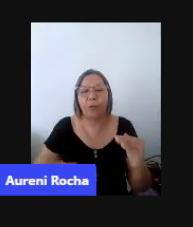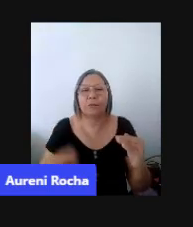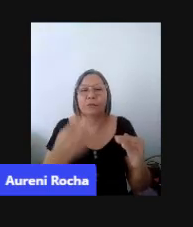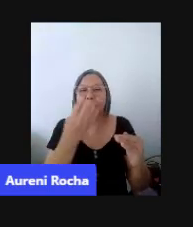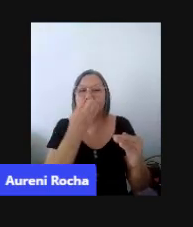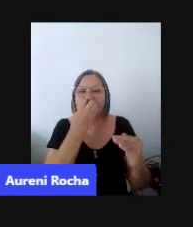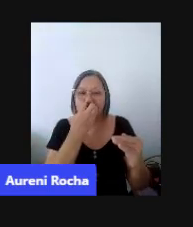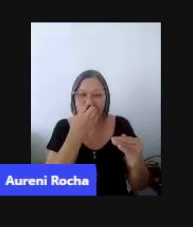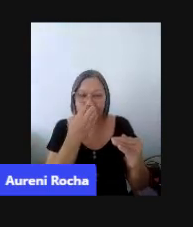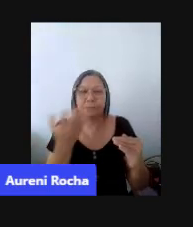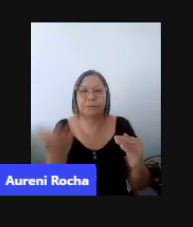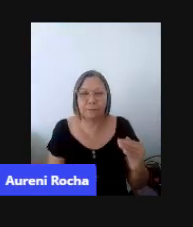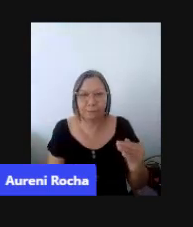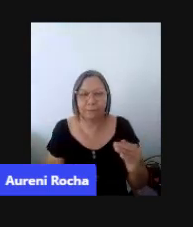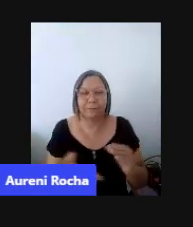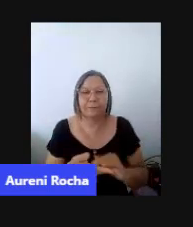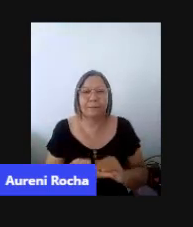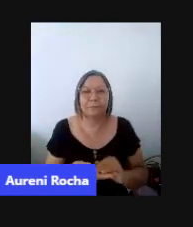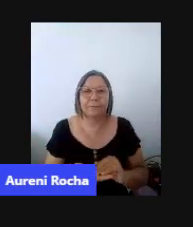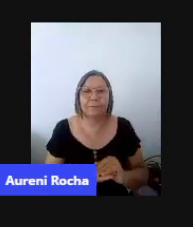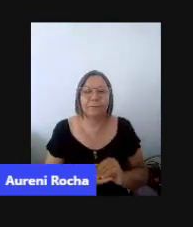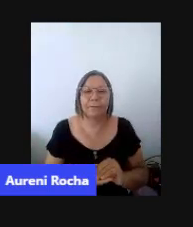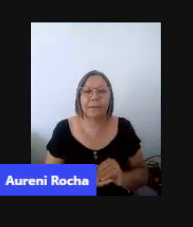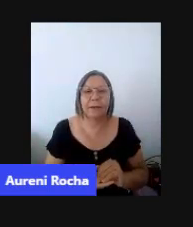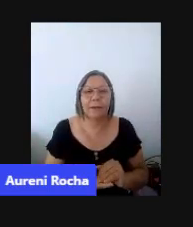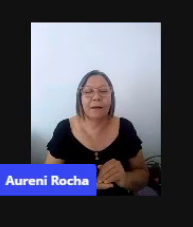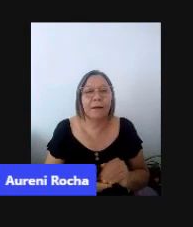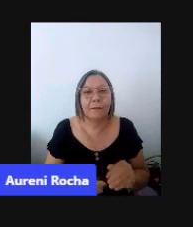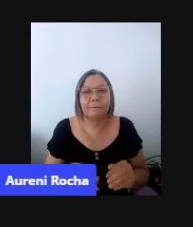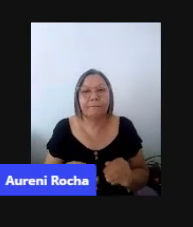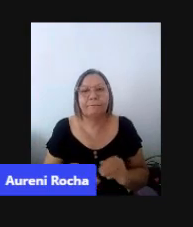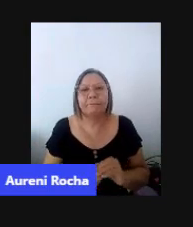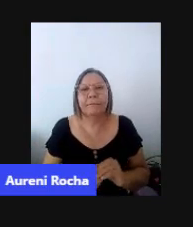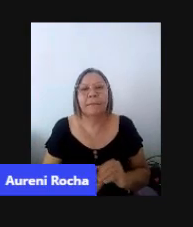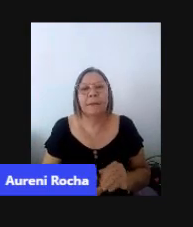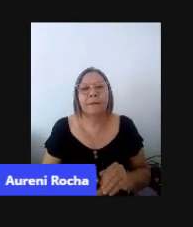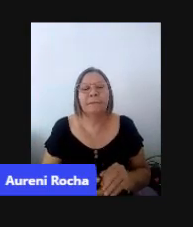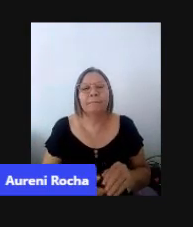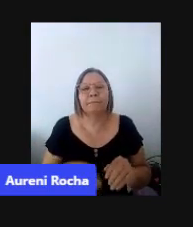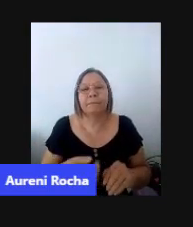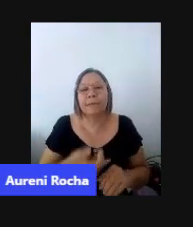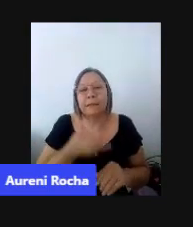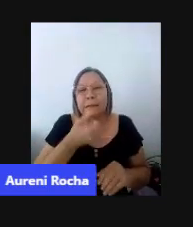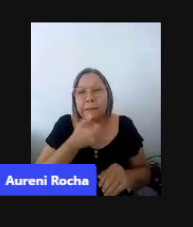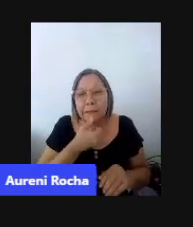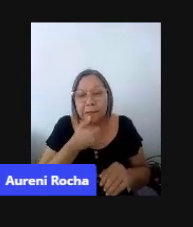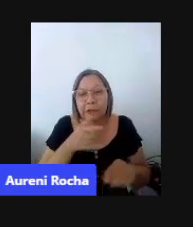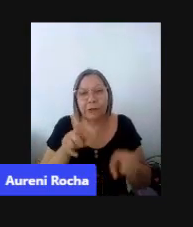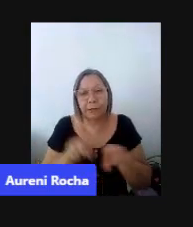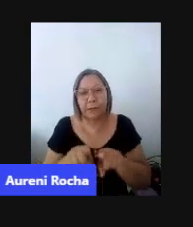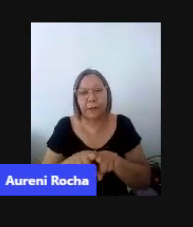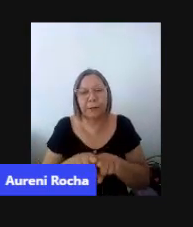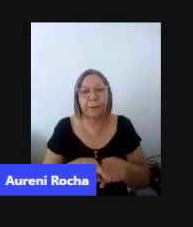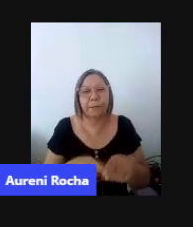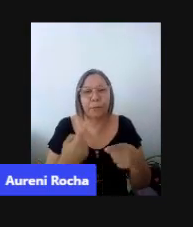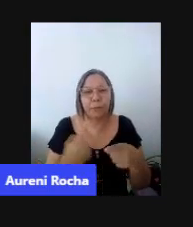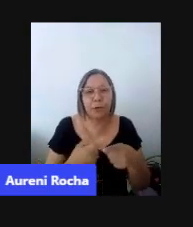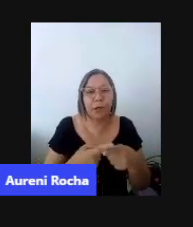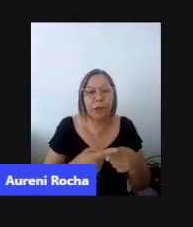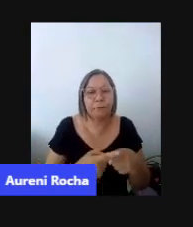outros. E o mais triste de tudo isso é que o Tatu Canastra, como poucas pessoas conhecem ou veem a espécie, é uma